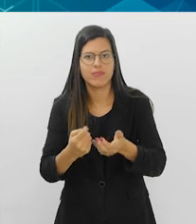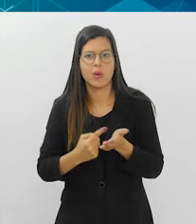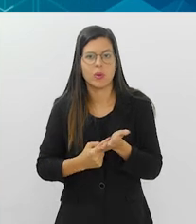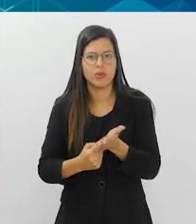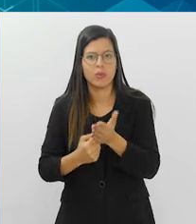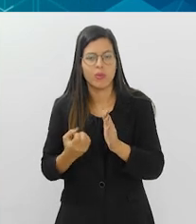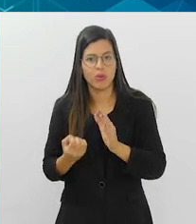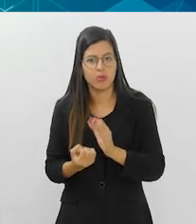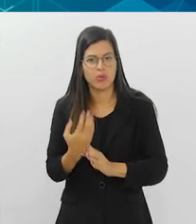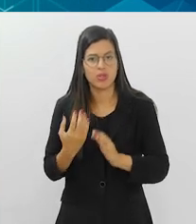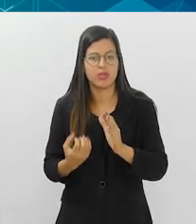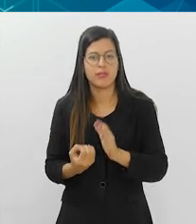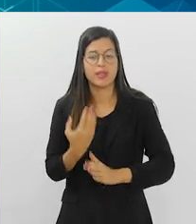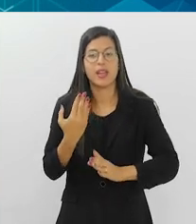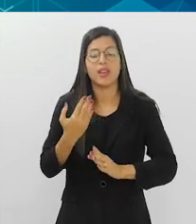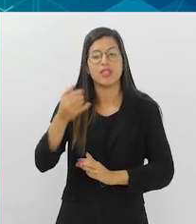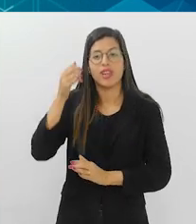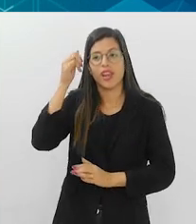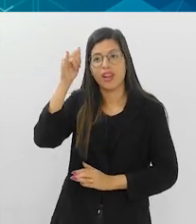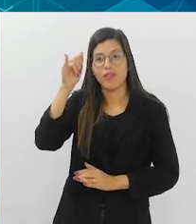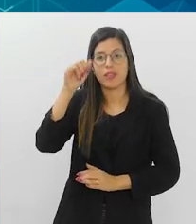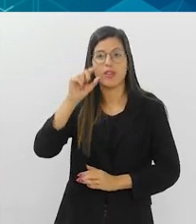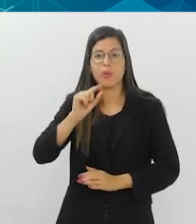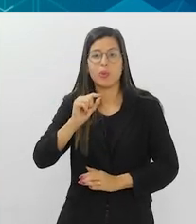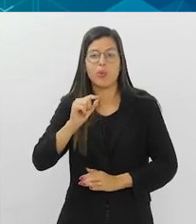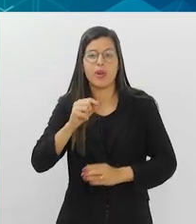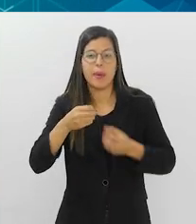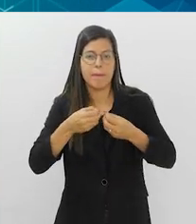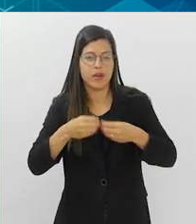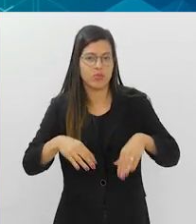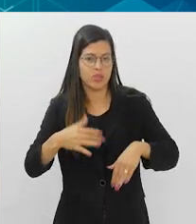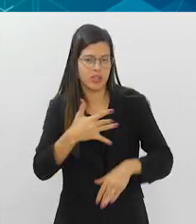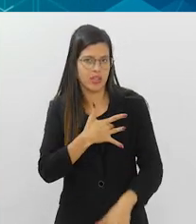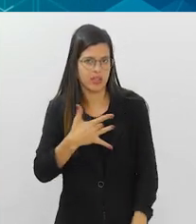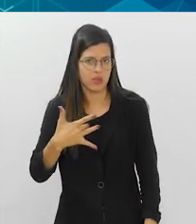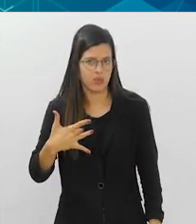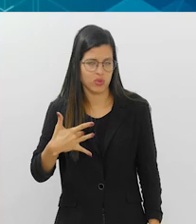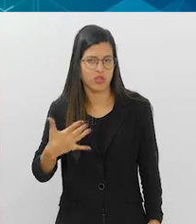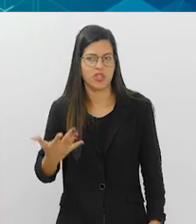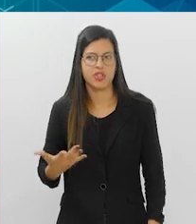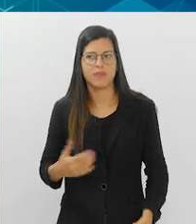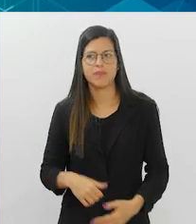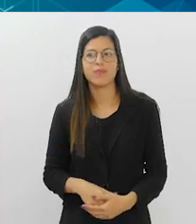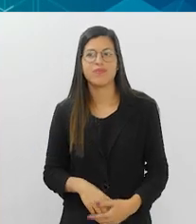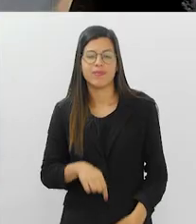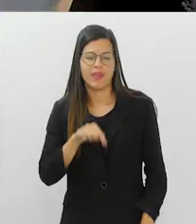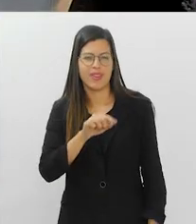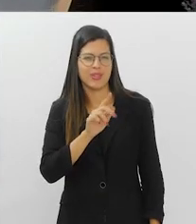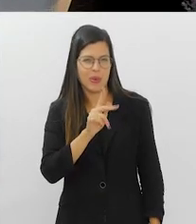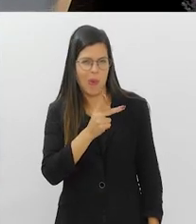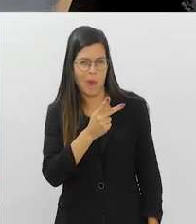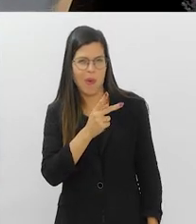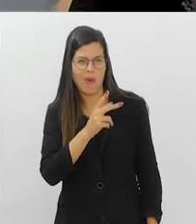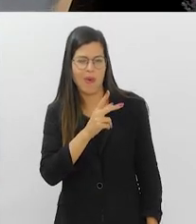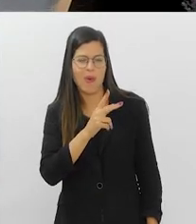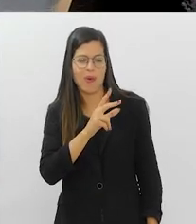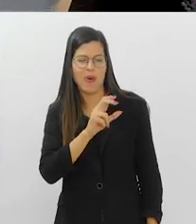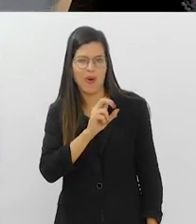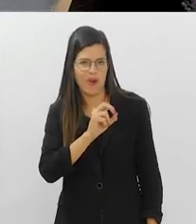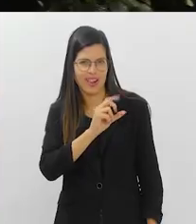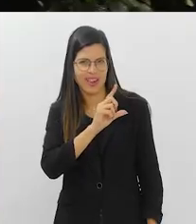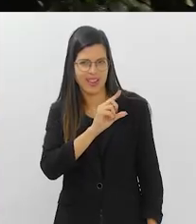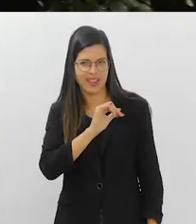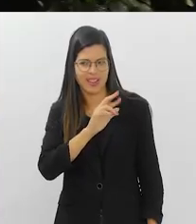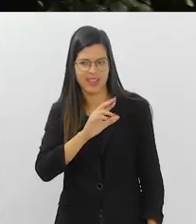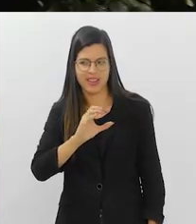comprometimento, de engajamento e de produtividade sem que isso comprometa o nosso bem-estar e a nossa saúde. O workaholic, ele é